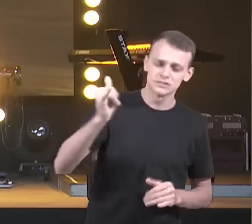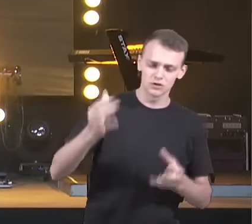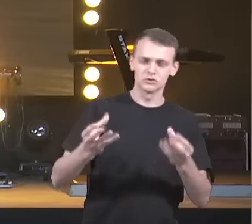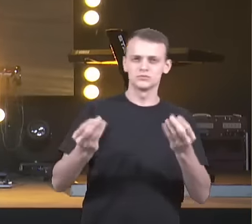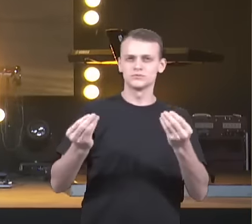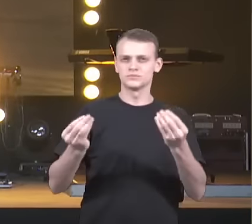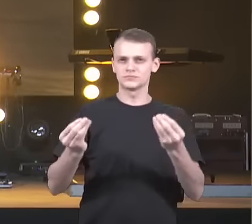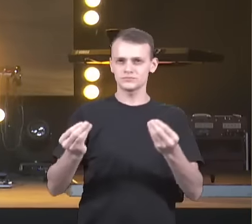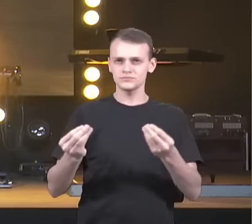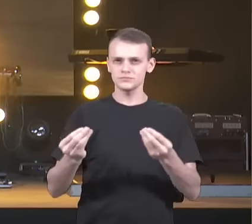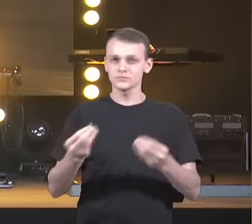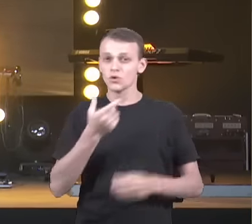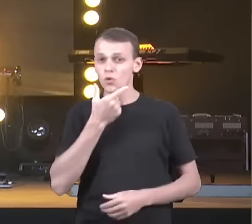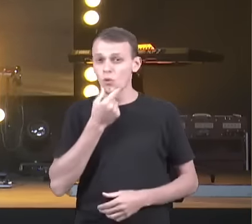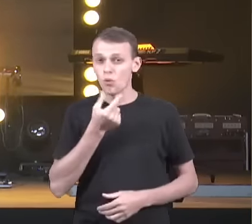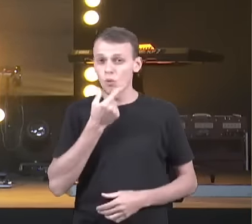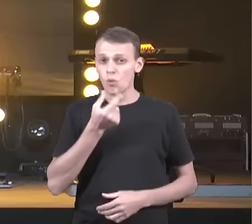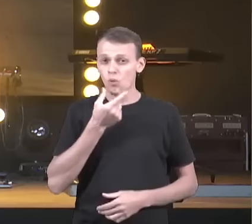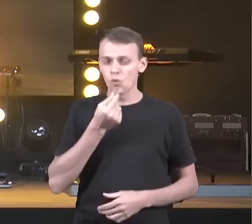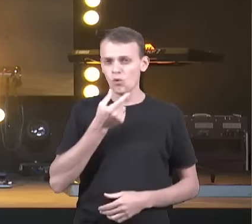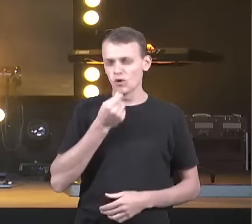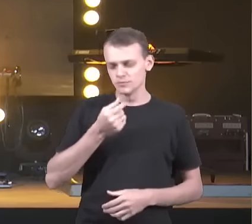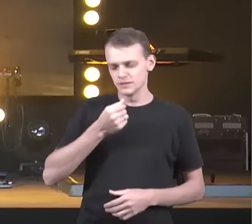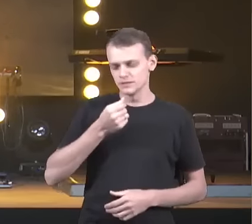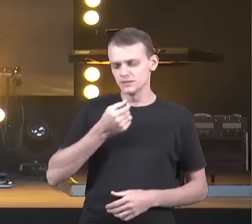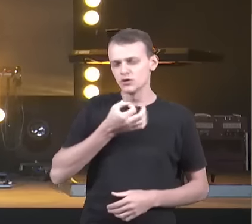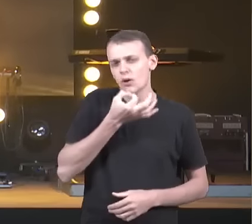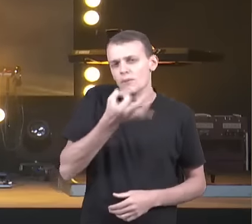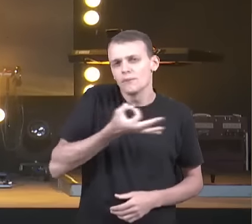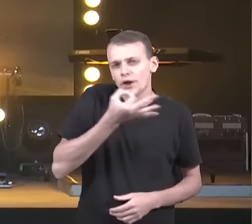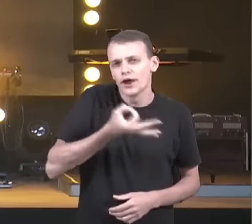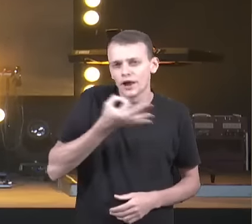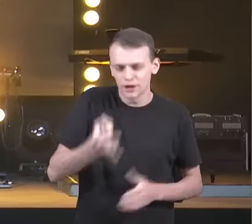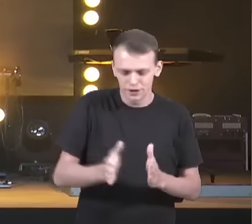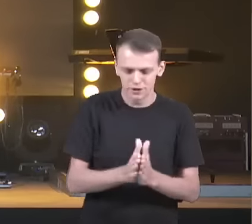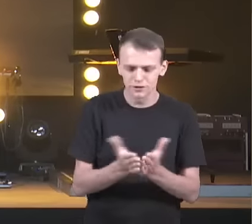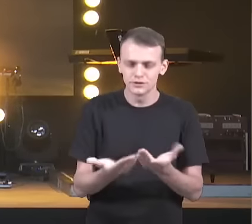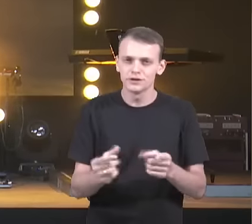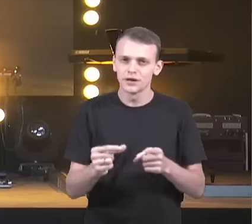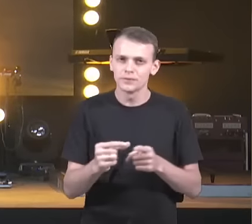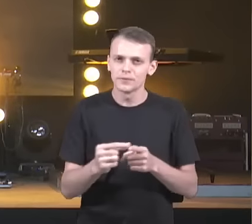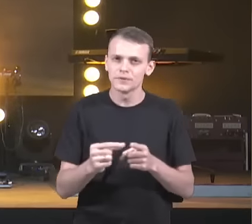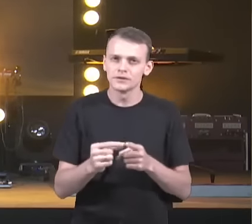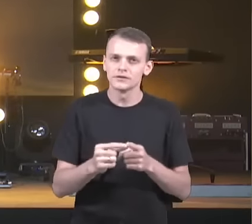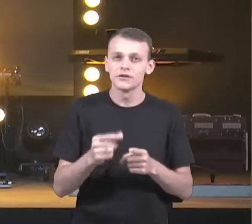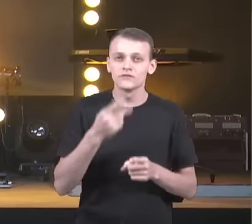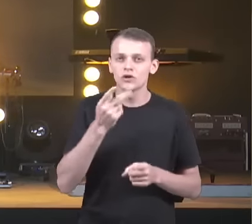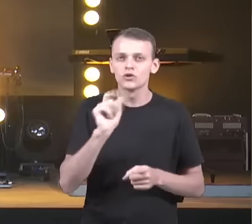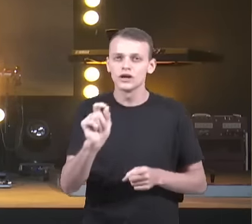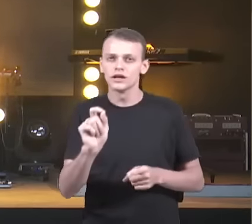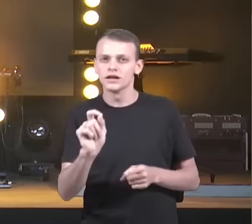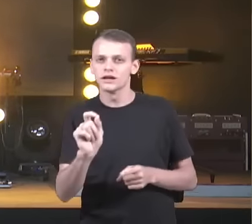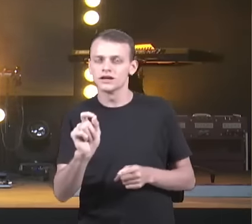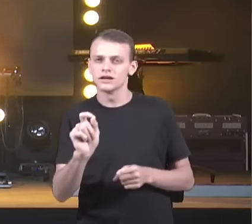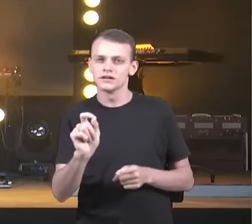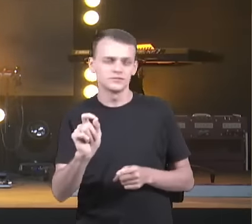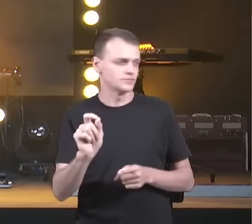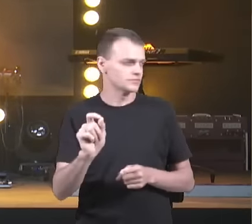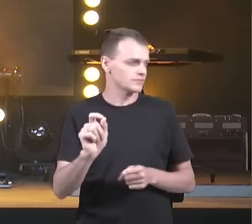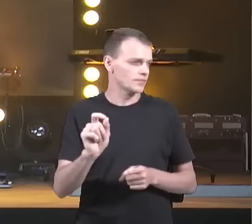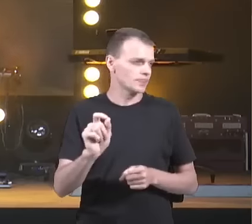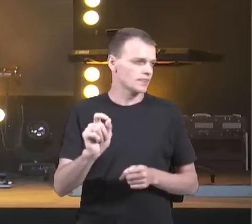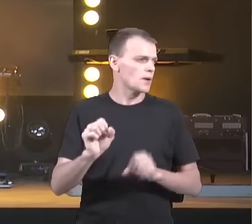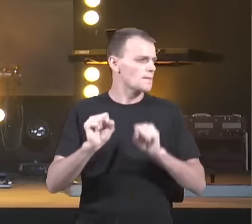Código da Bíblia, o jornalista Michael Drosnin, do seu Código da Bíblia, disse